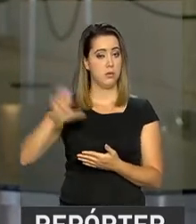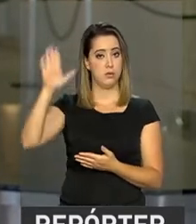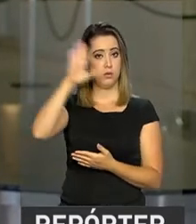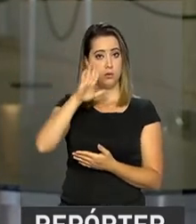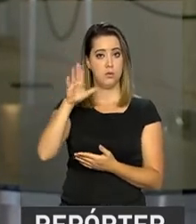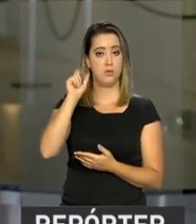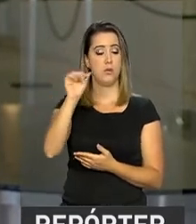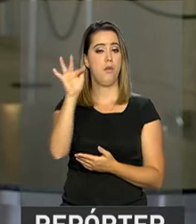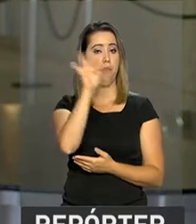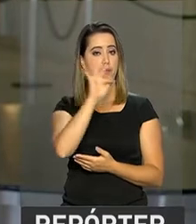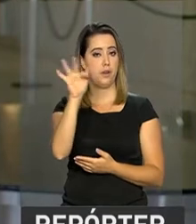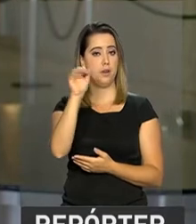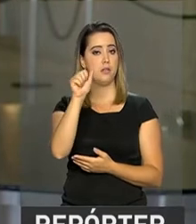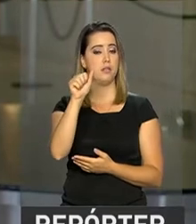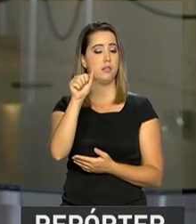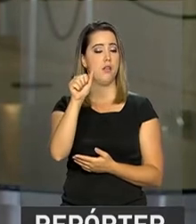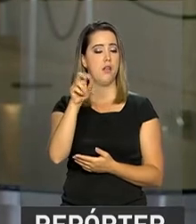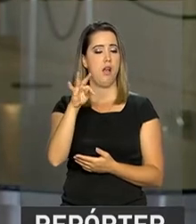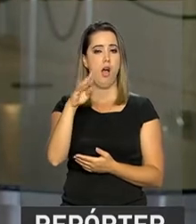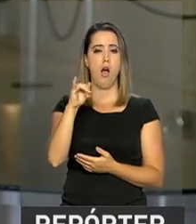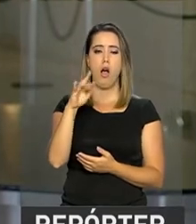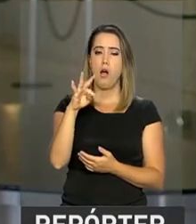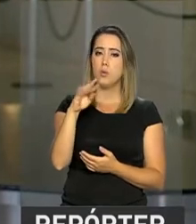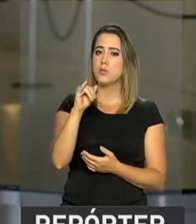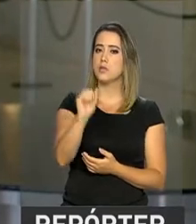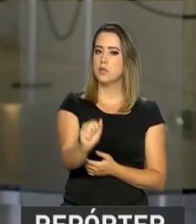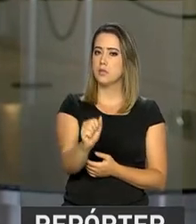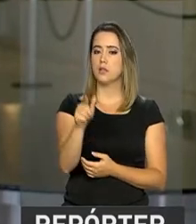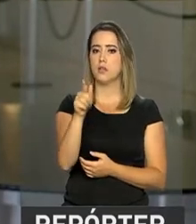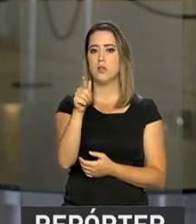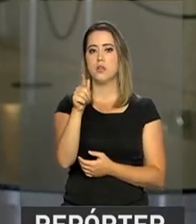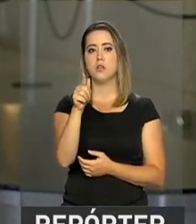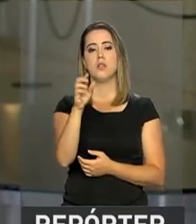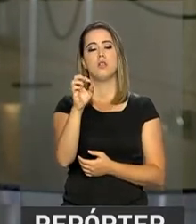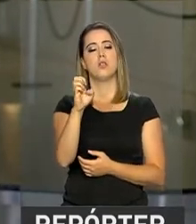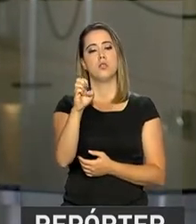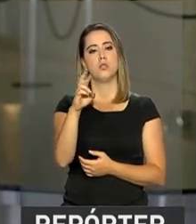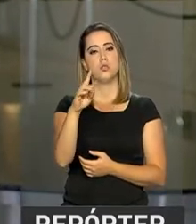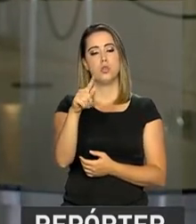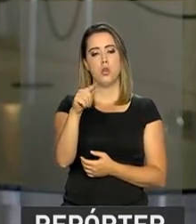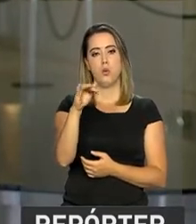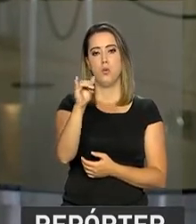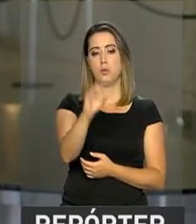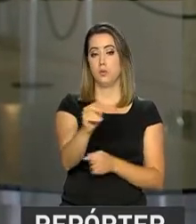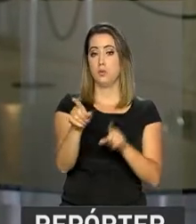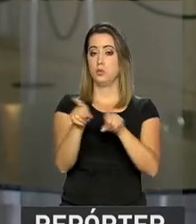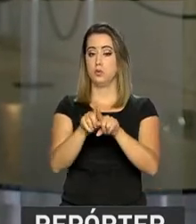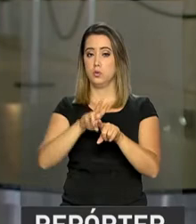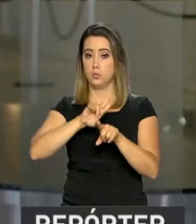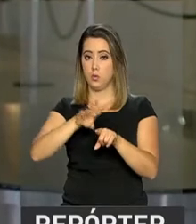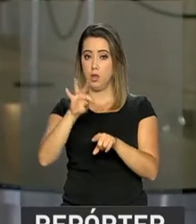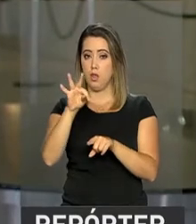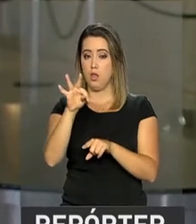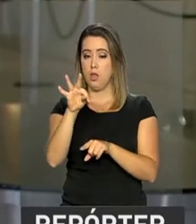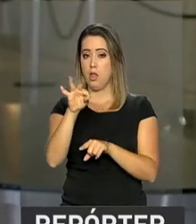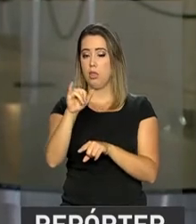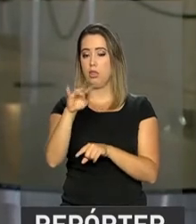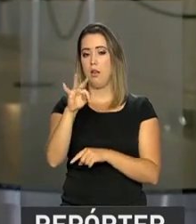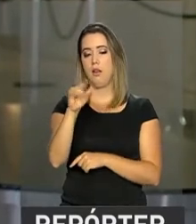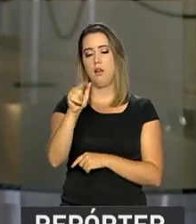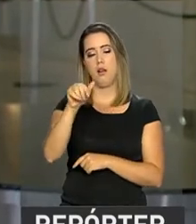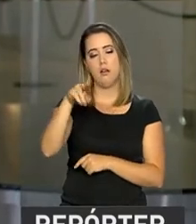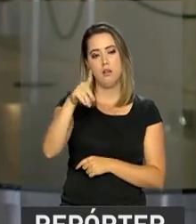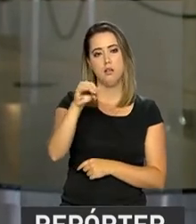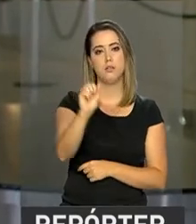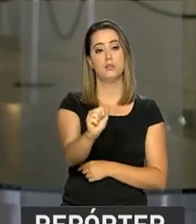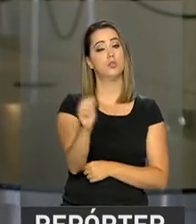países: França, Áustria, Espanha, Geórgia e Noruega. 2 embaixadores do Sudeste Asiático, da Tailândia e Malásia,